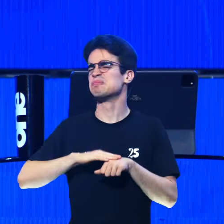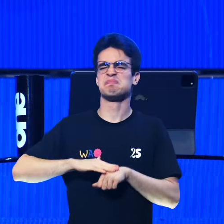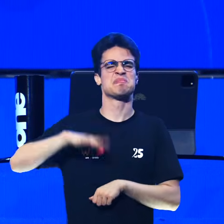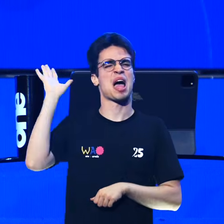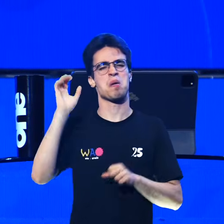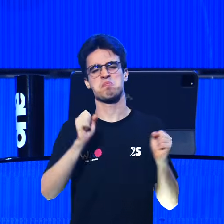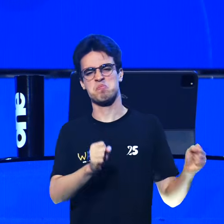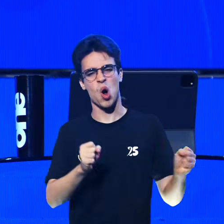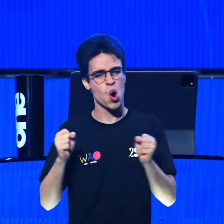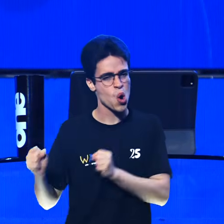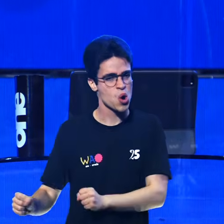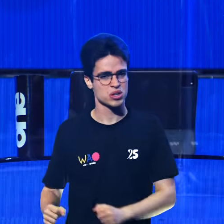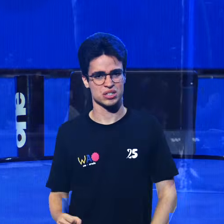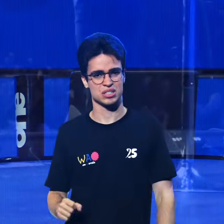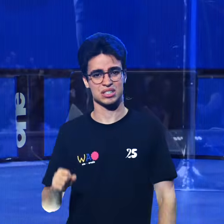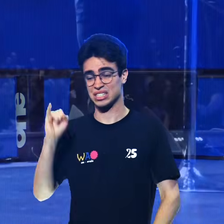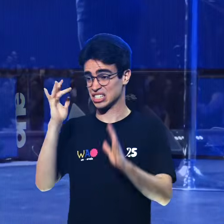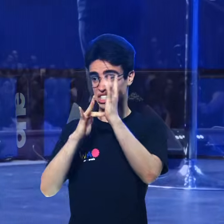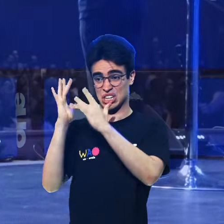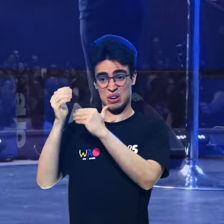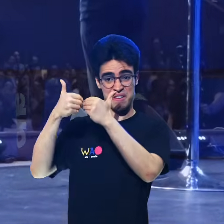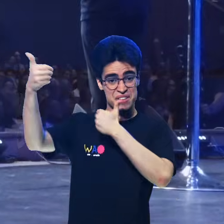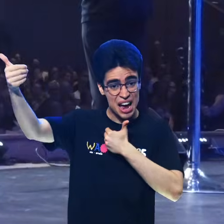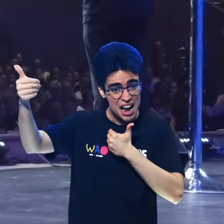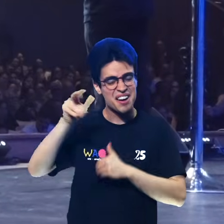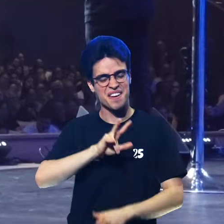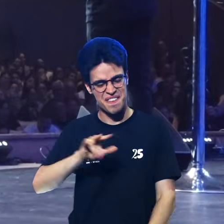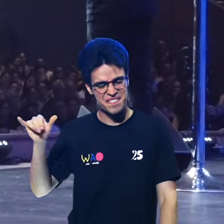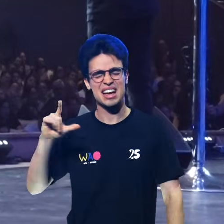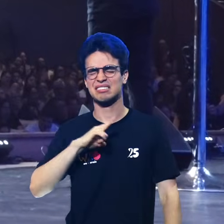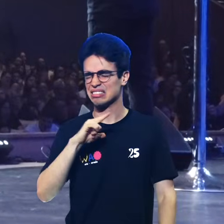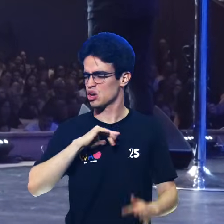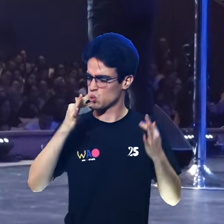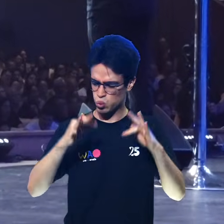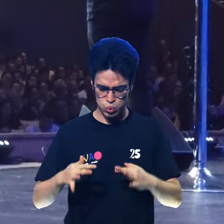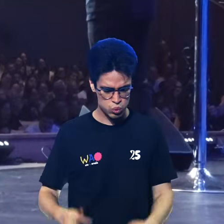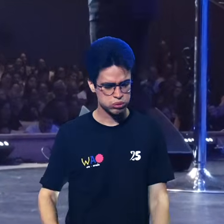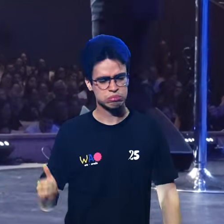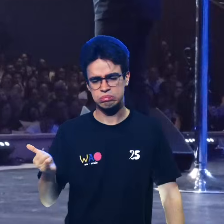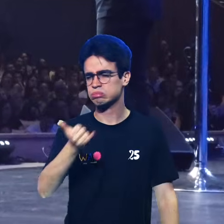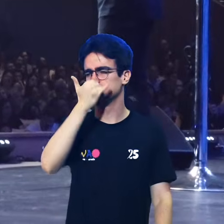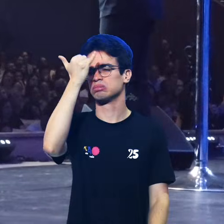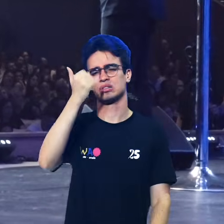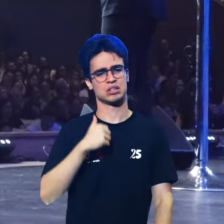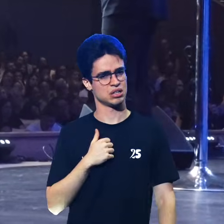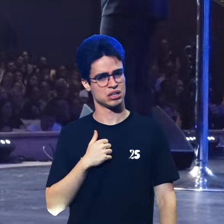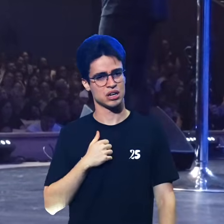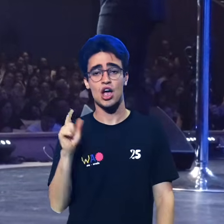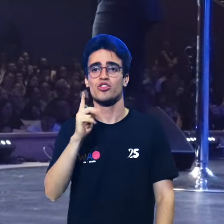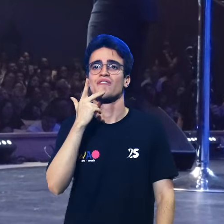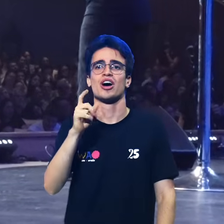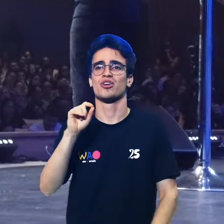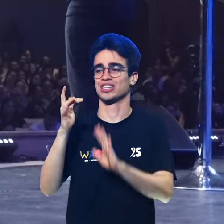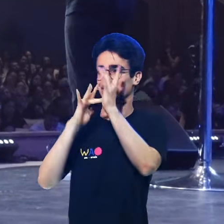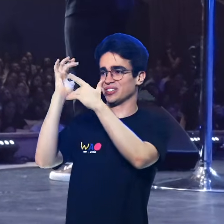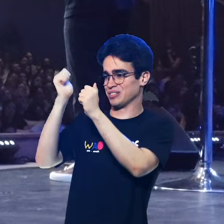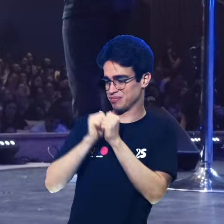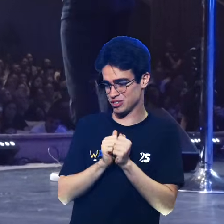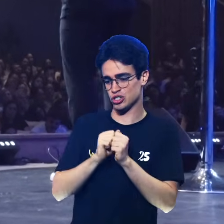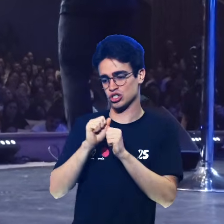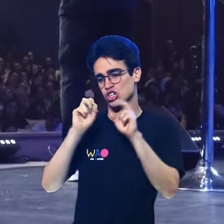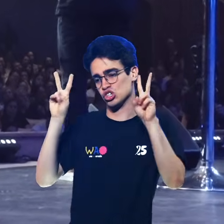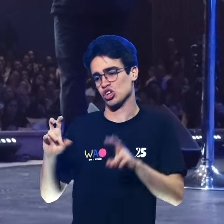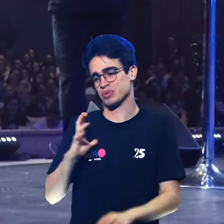poderoso, porque sem Ele vai ser dor, decepção. E eu não estou falando sobre ter Jesus apenas para salvação, porque